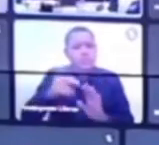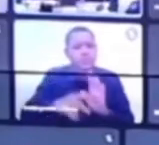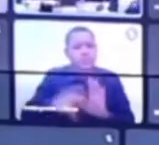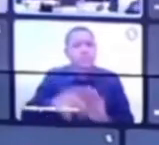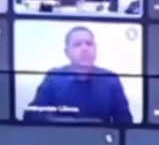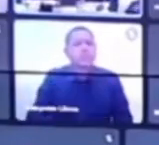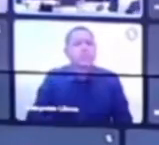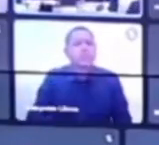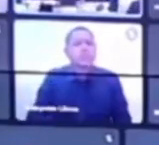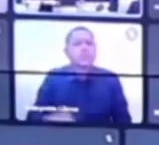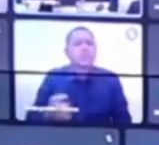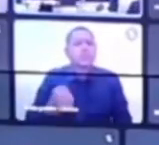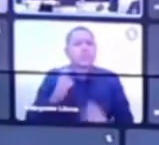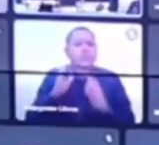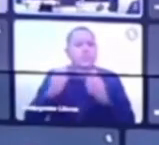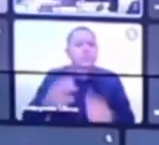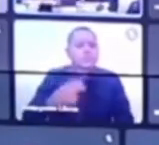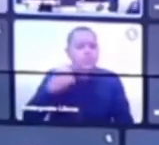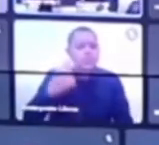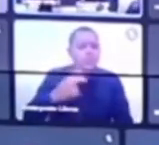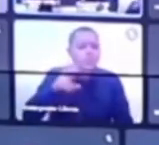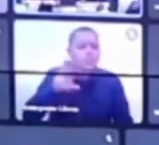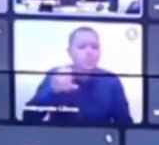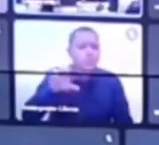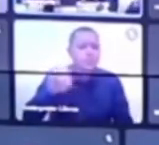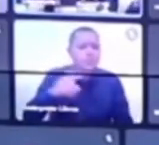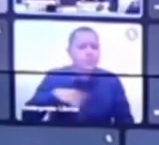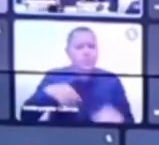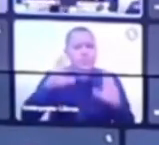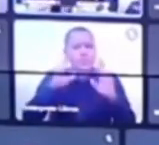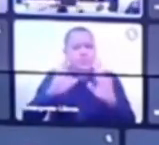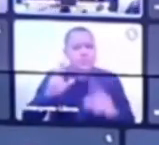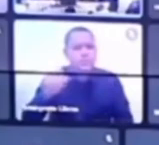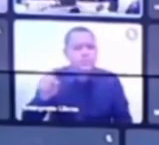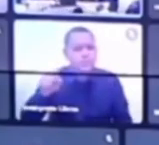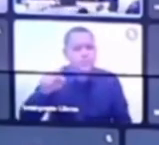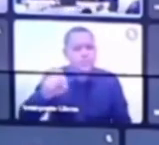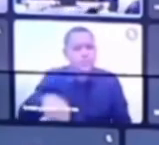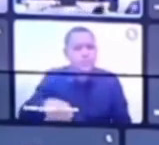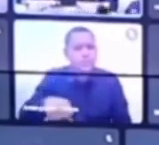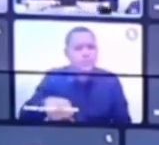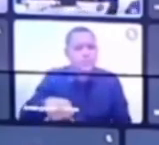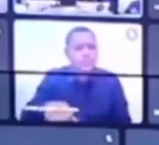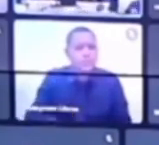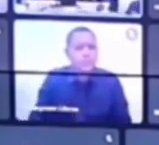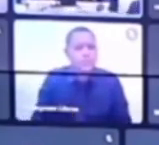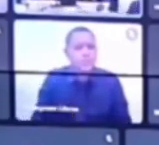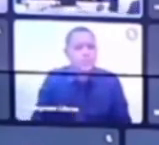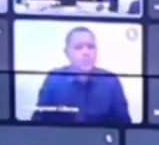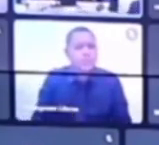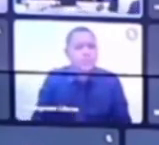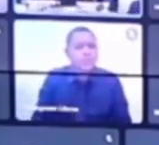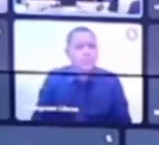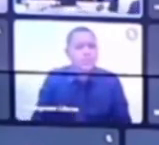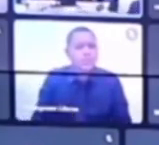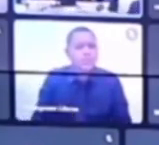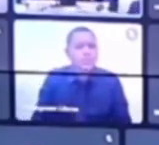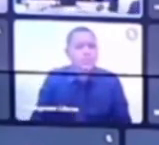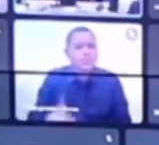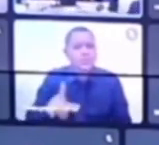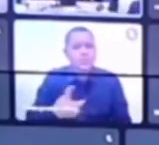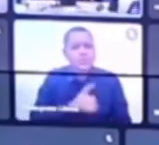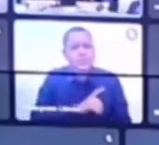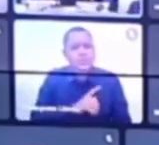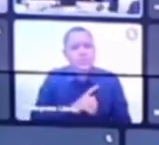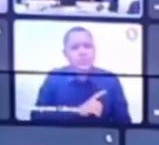E quero me direcionar ao vereador Umbelino Júnior, no qual tenho muito respeito. Mas, vereador, Vossa Excelência está equivocada. Eu